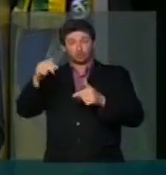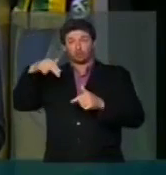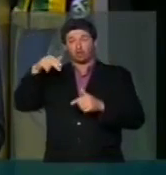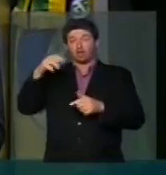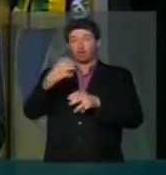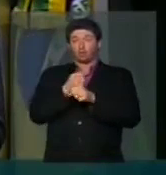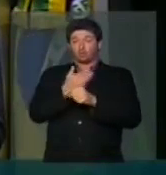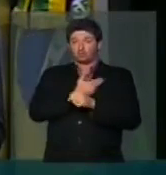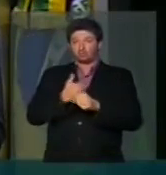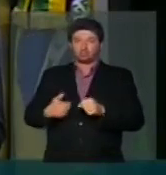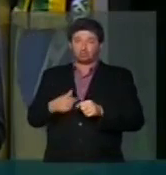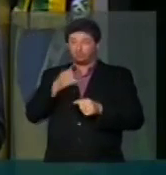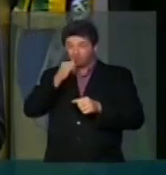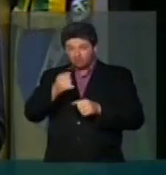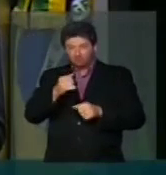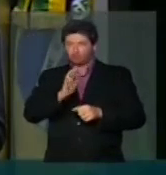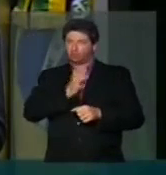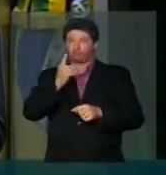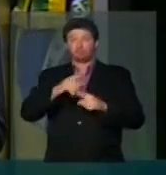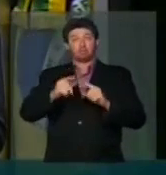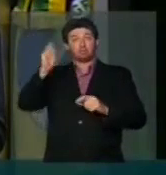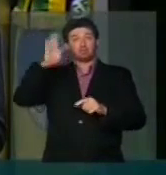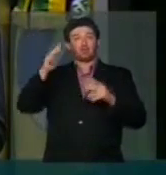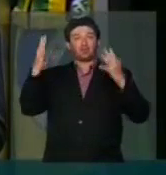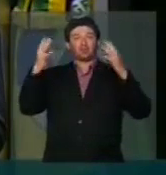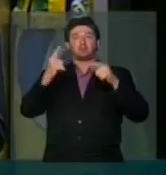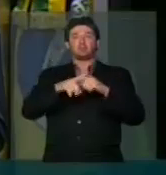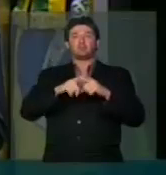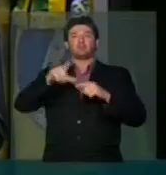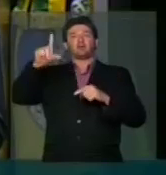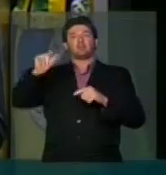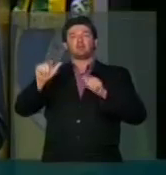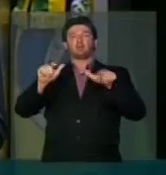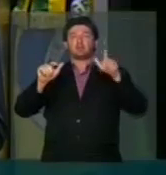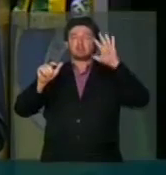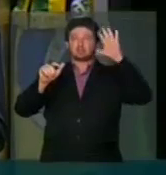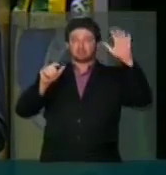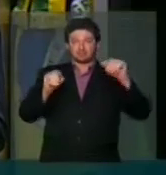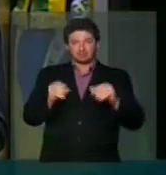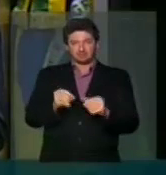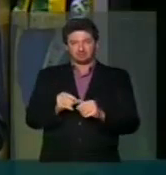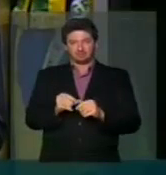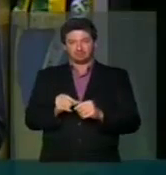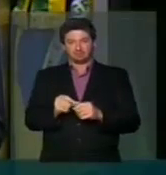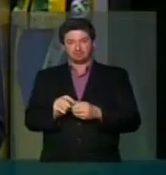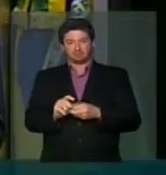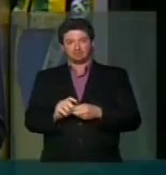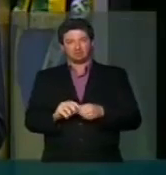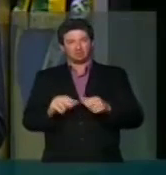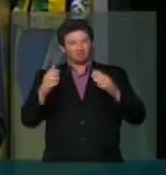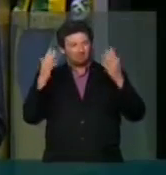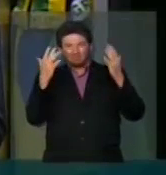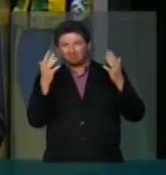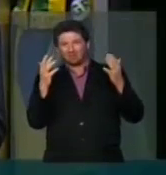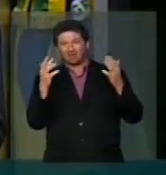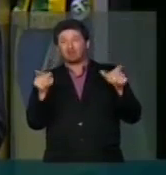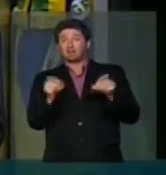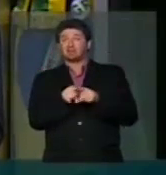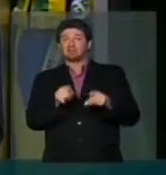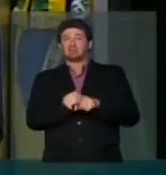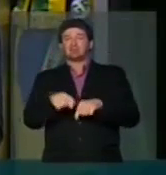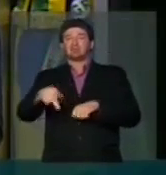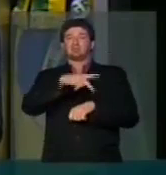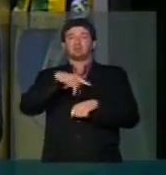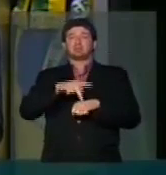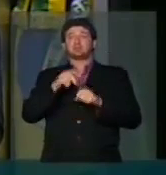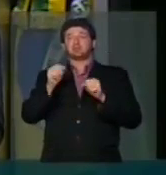ruim. Mas o governo chegou a comemorar porque a queda foi menor do que se esperava. Comemoram também que o país pode